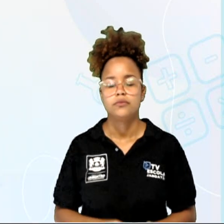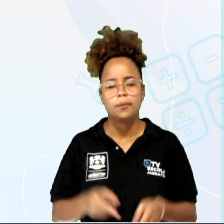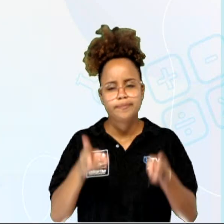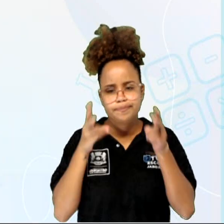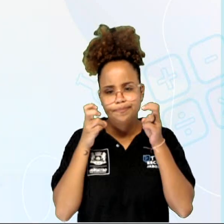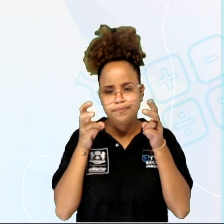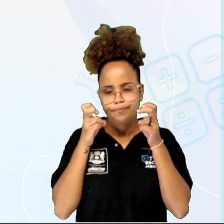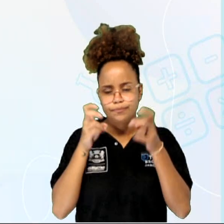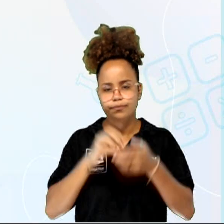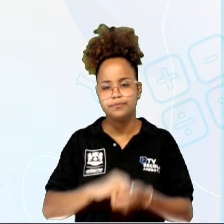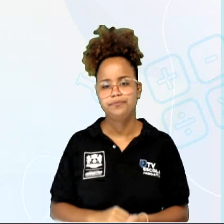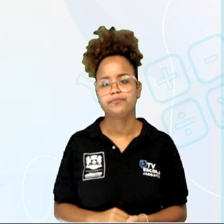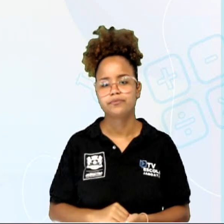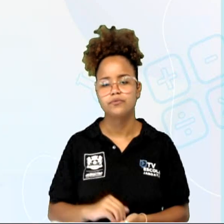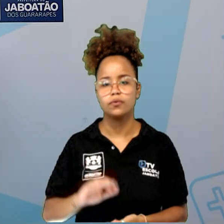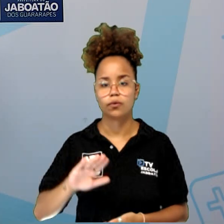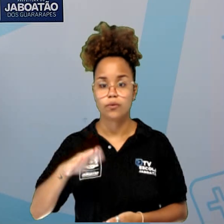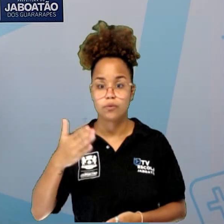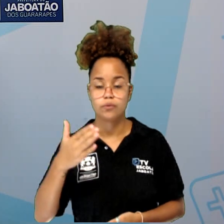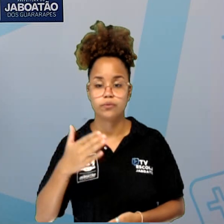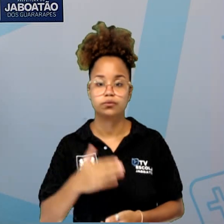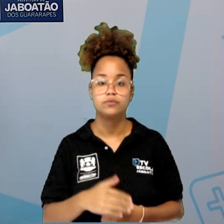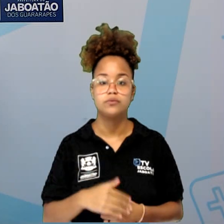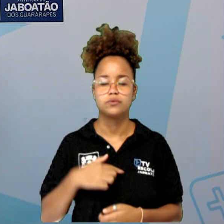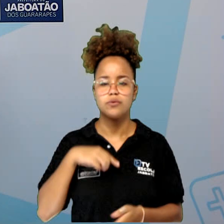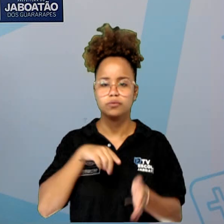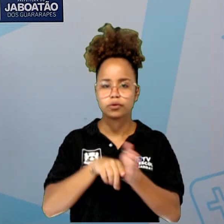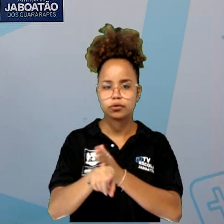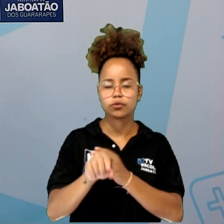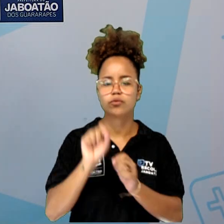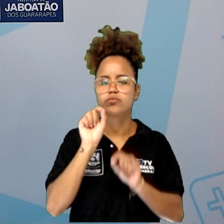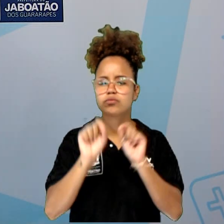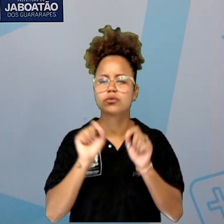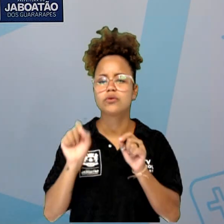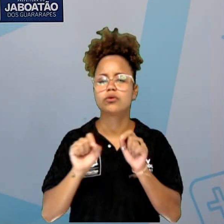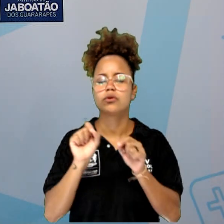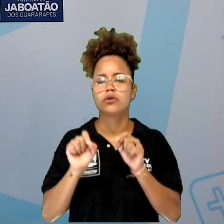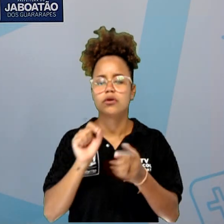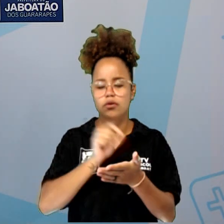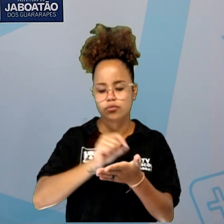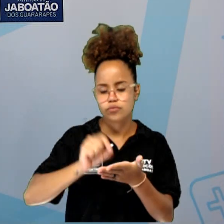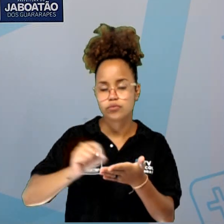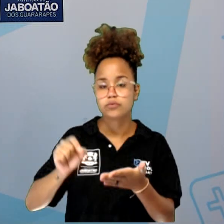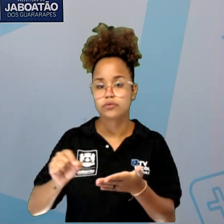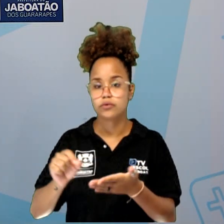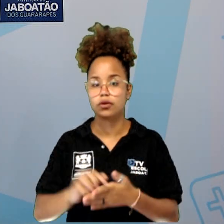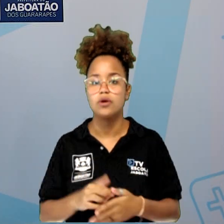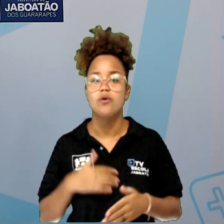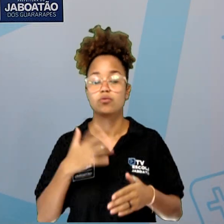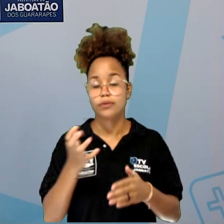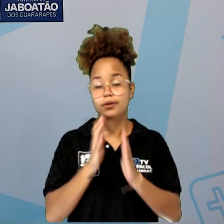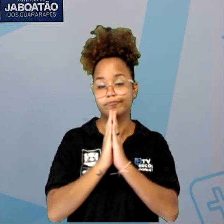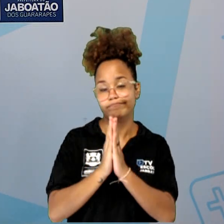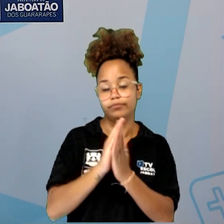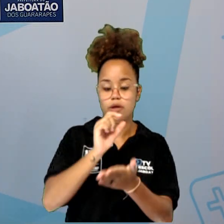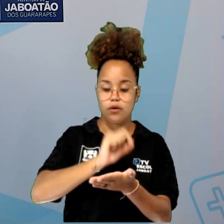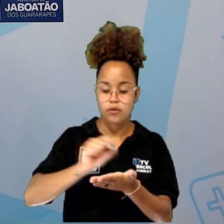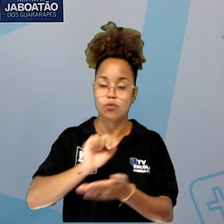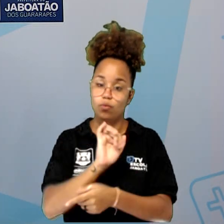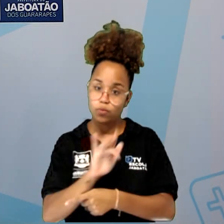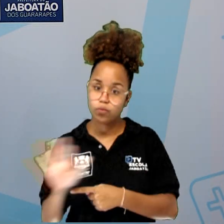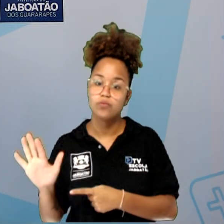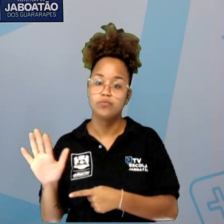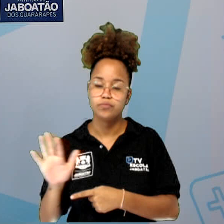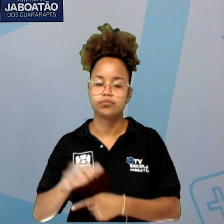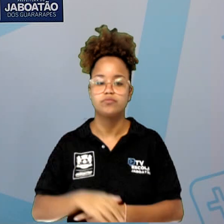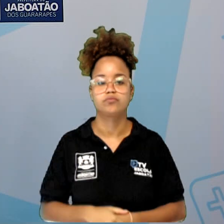Percebam que quando eu pergunto How do you spell, eu estou pedindo para soletrar. E abaixo a resposta, quando eu